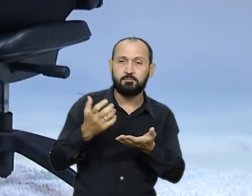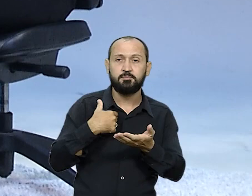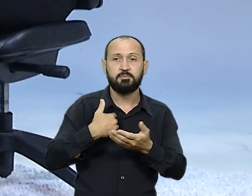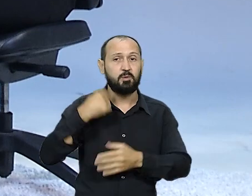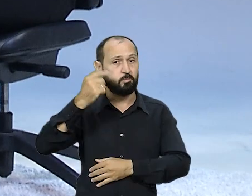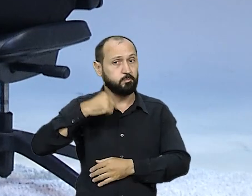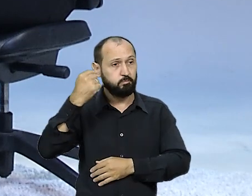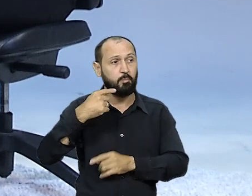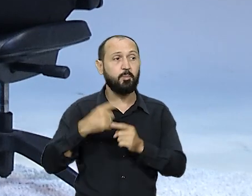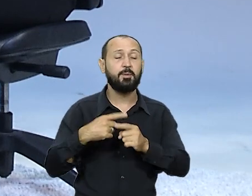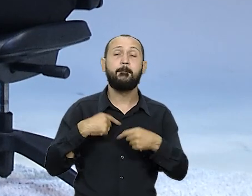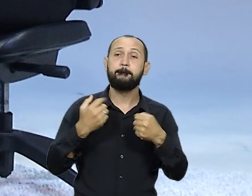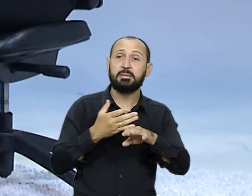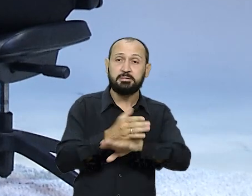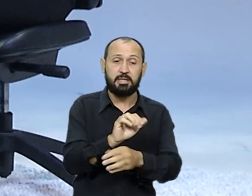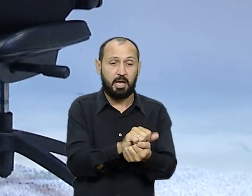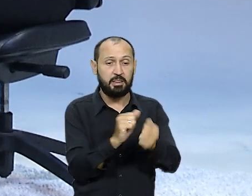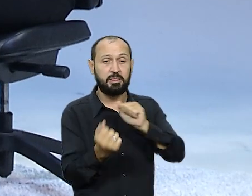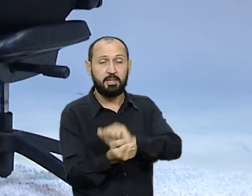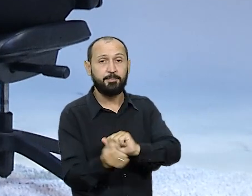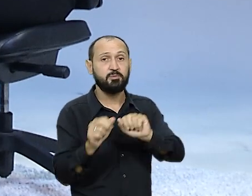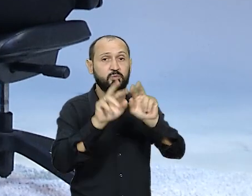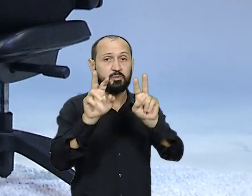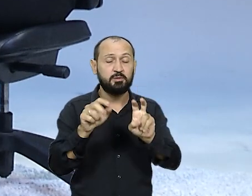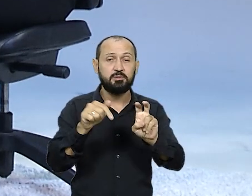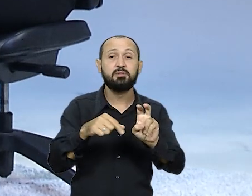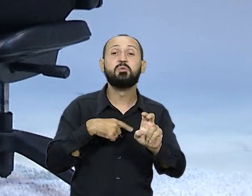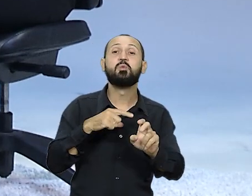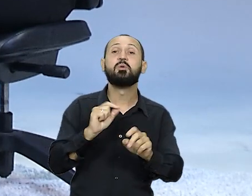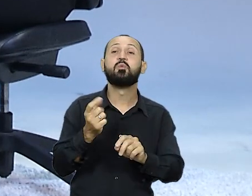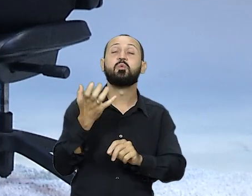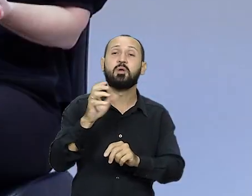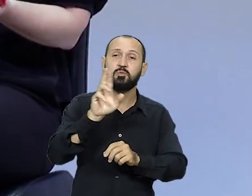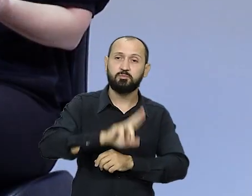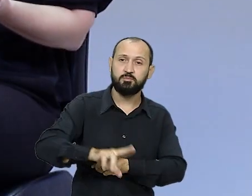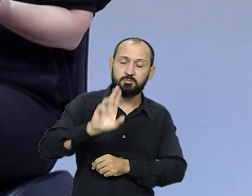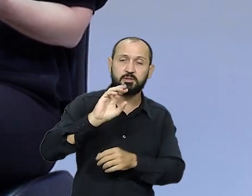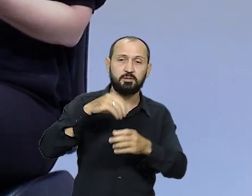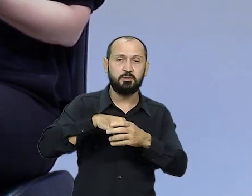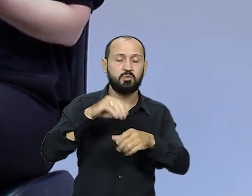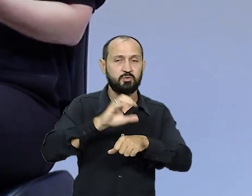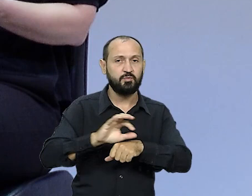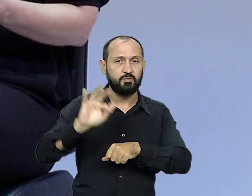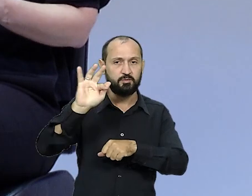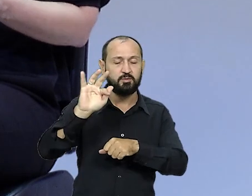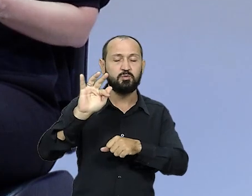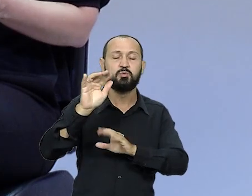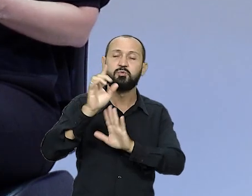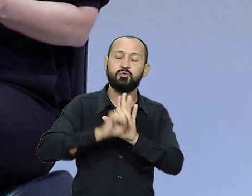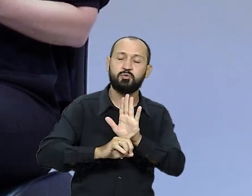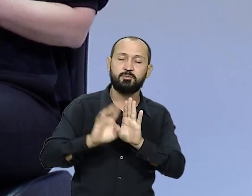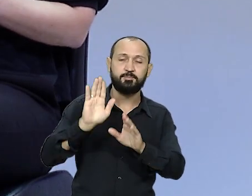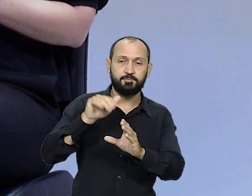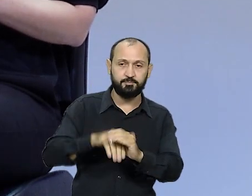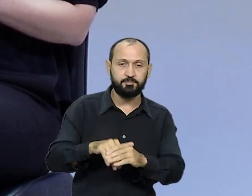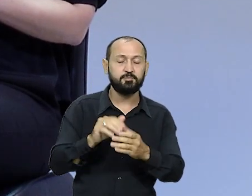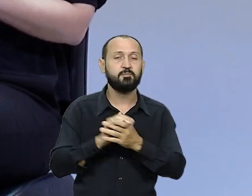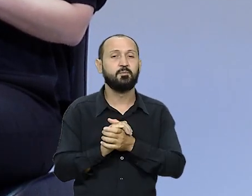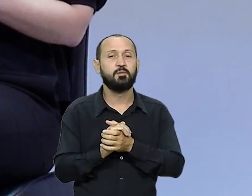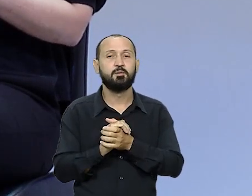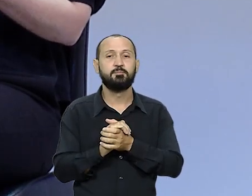escritora, da advogada, porque a gente tem que adequar o assunto àquilo que é aplicado na Constituição Federal e no direito